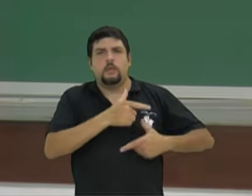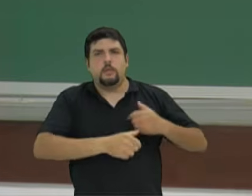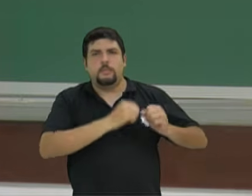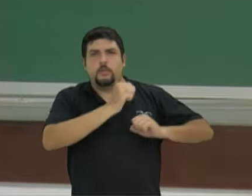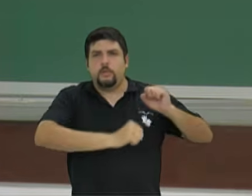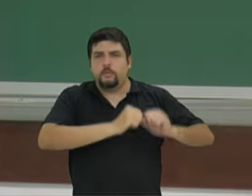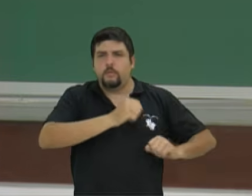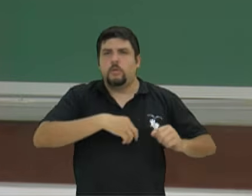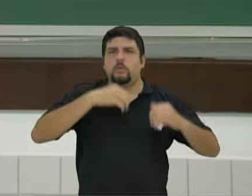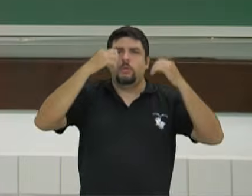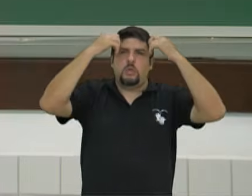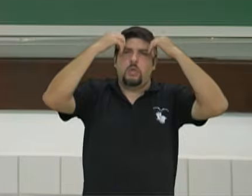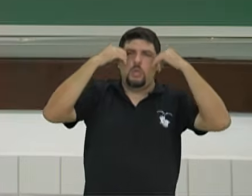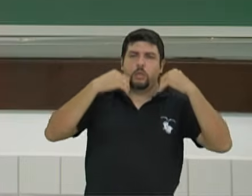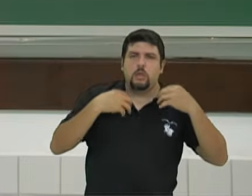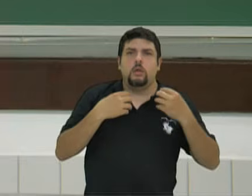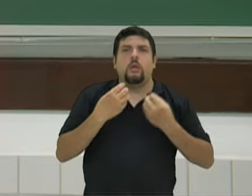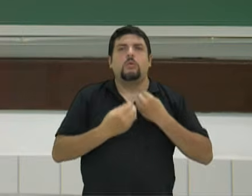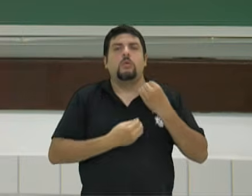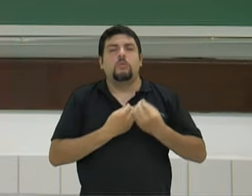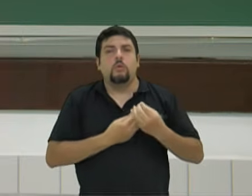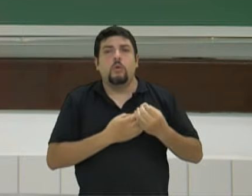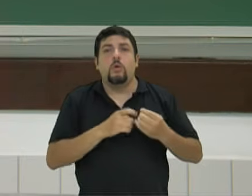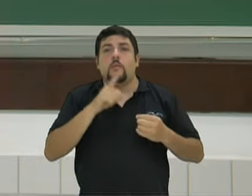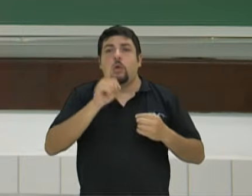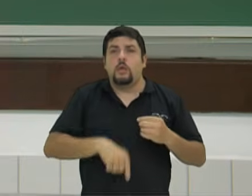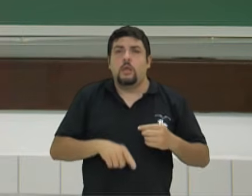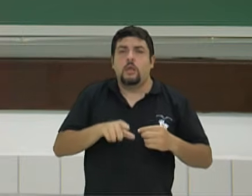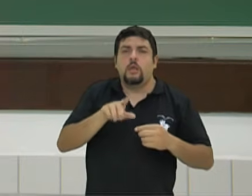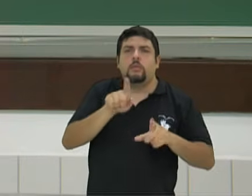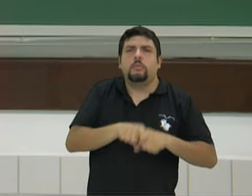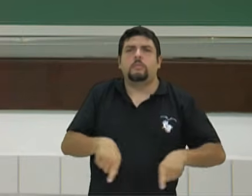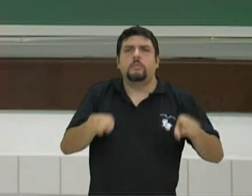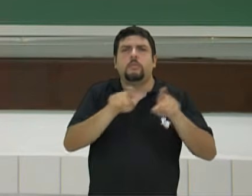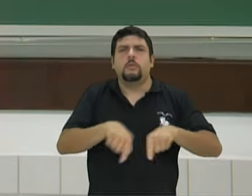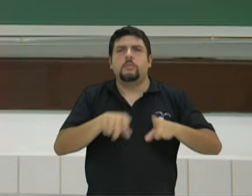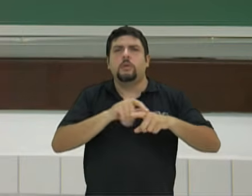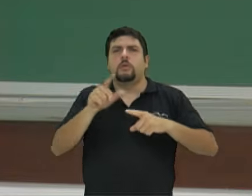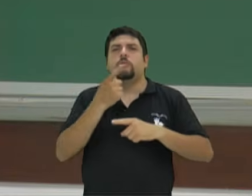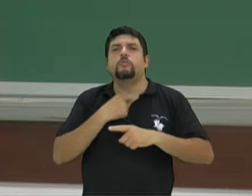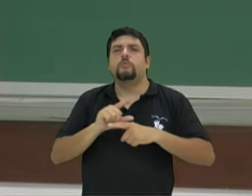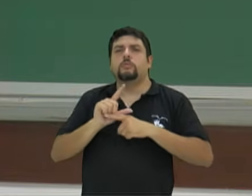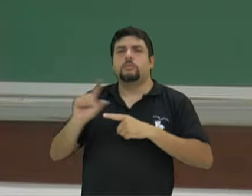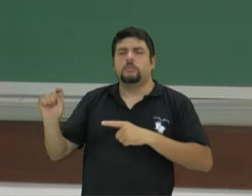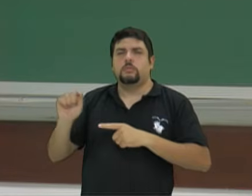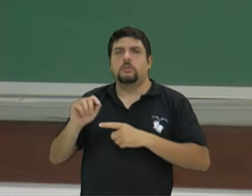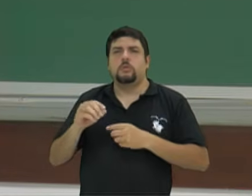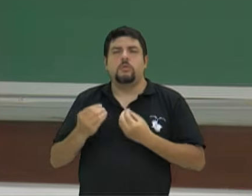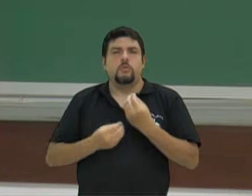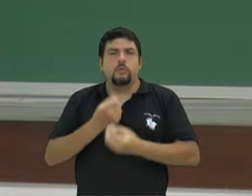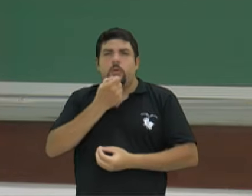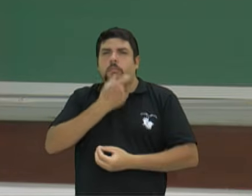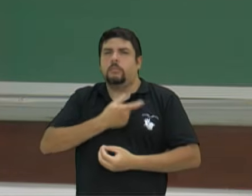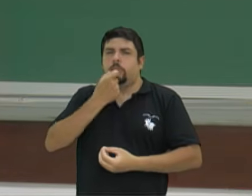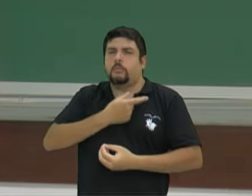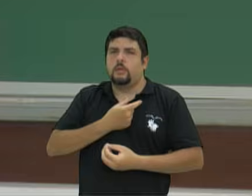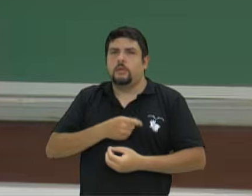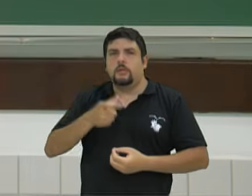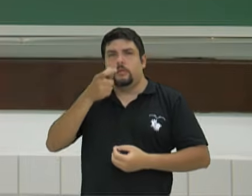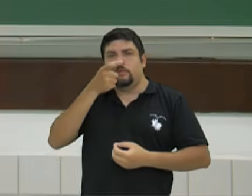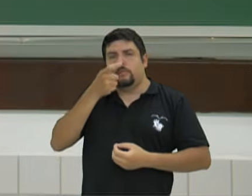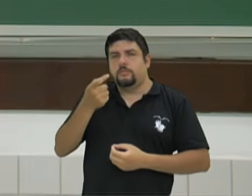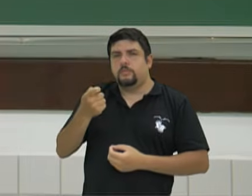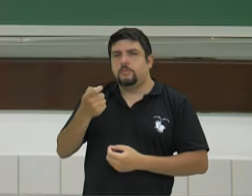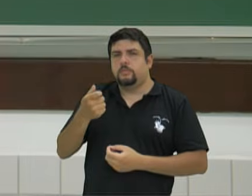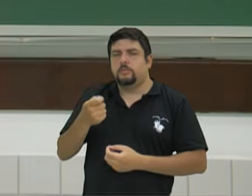lá suado, tudo, e ele quer sair daquele mecanismo todo, né? E ele sai dessa maneira com muito humor. Então a gente vai ver um pouquinho do